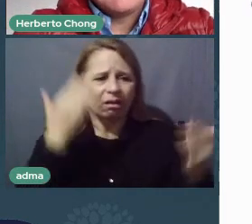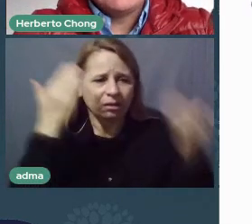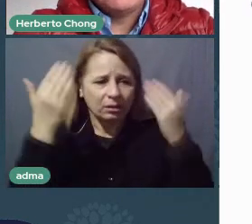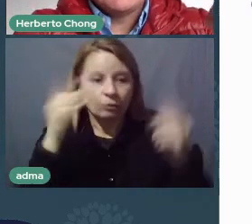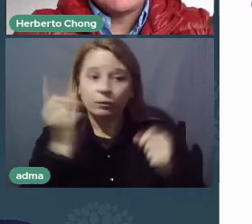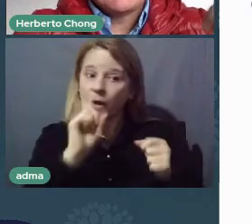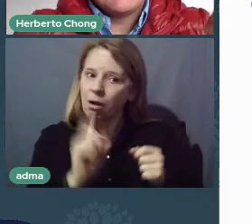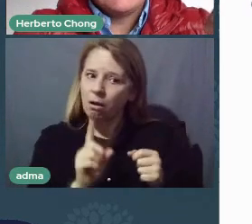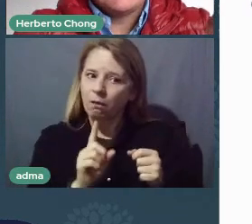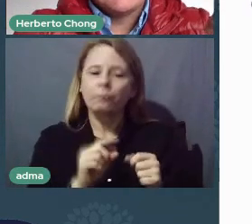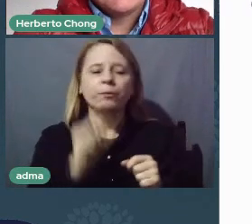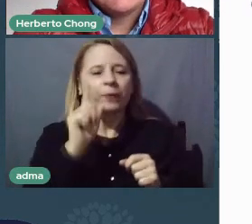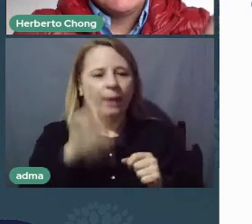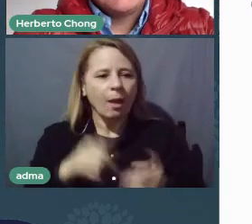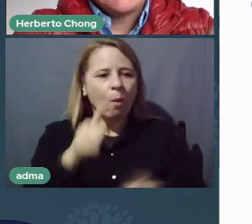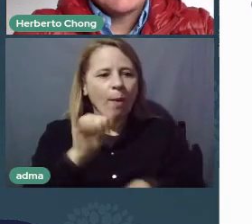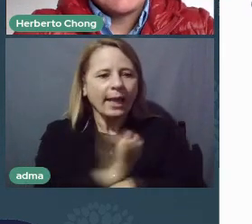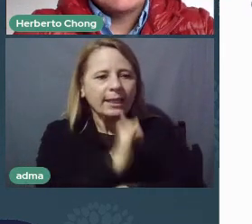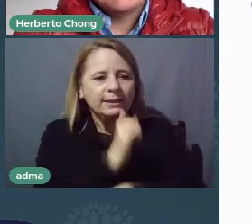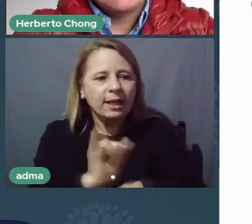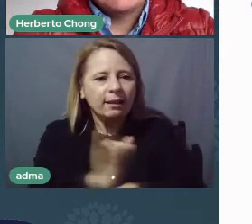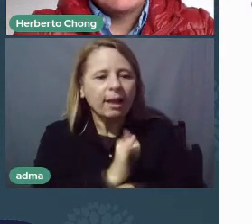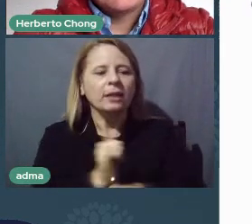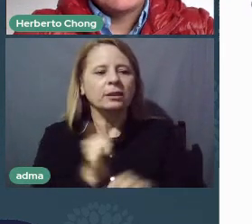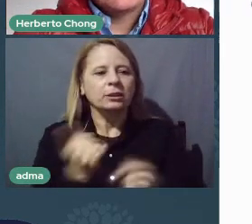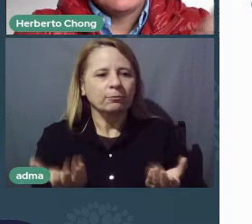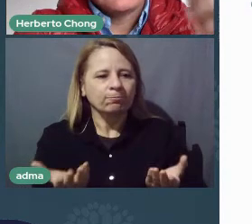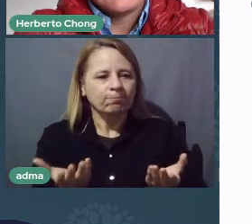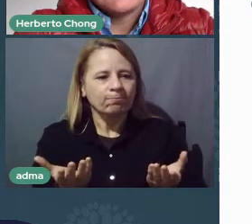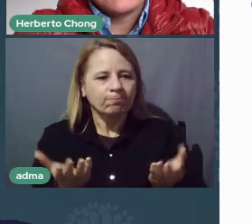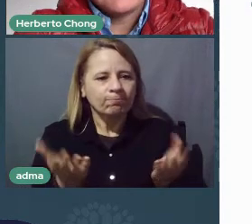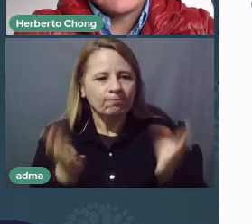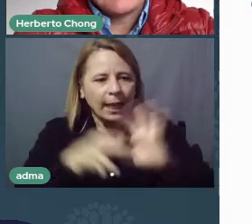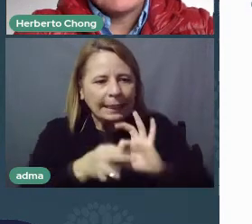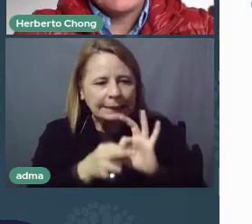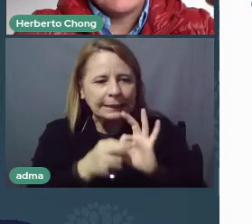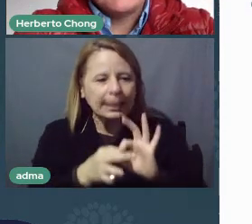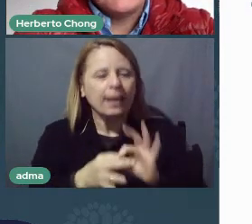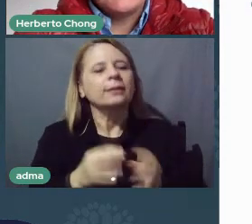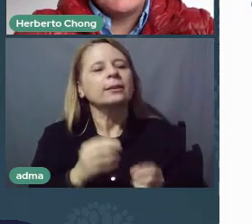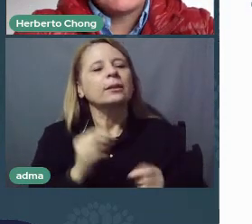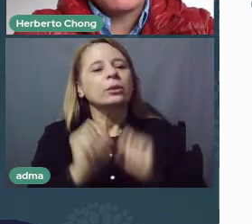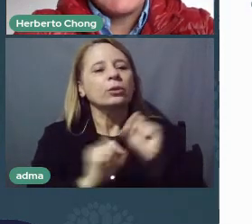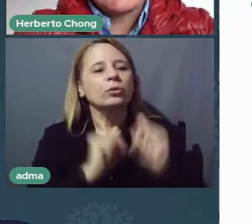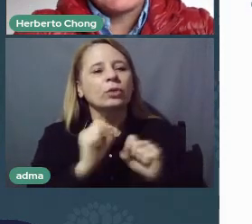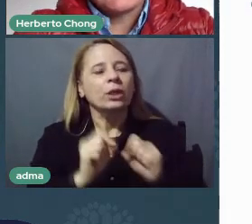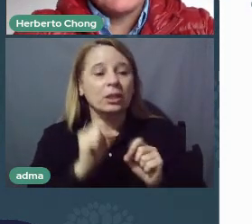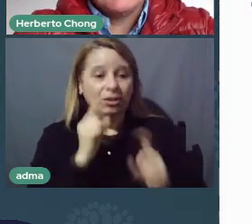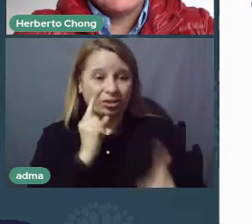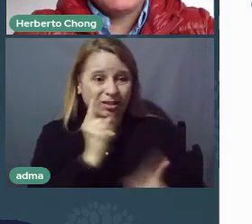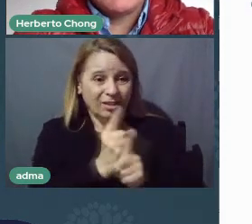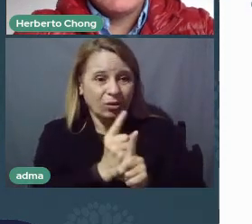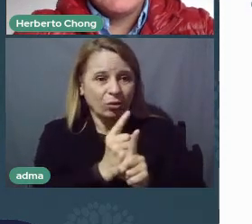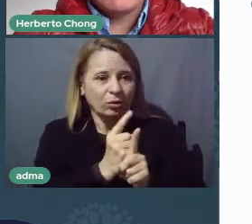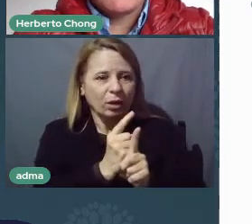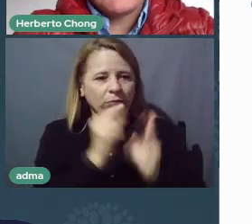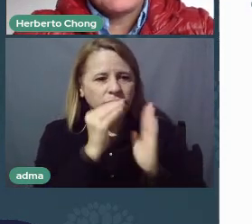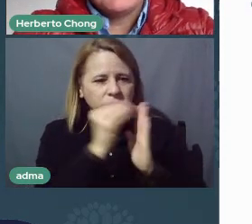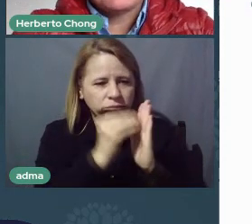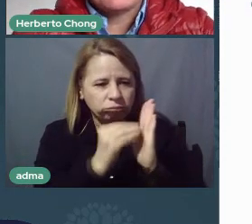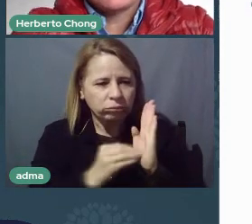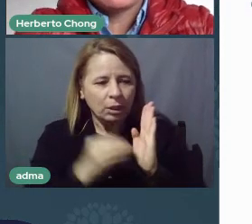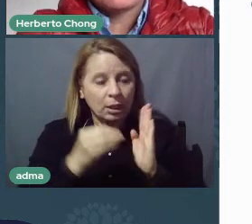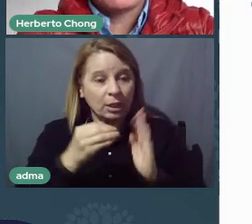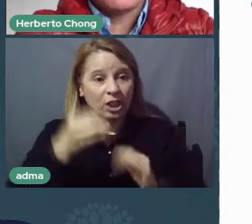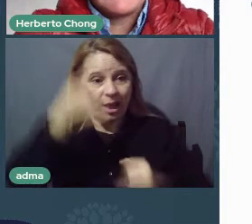como parte de uma estratégia integrada. Né? Então, assim, estratégia integrada de atingir as metas da GINA, de prevenir